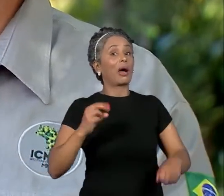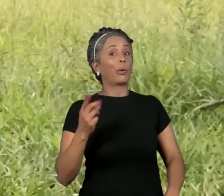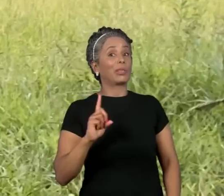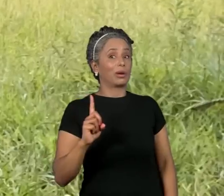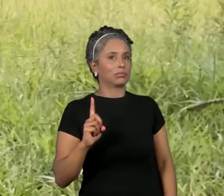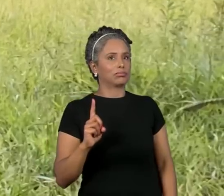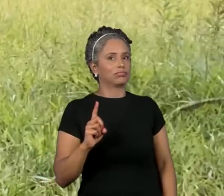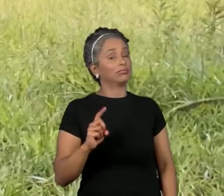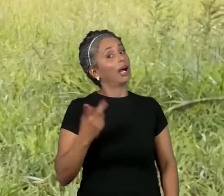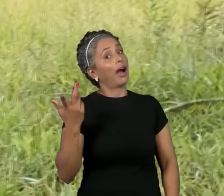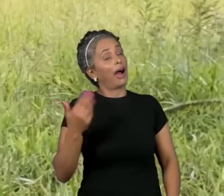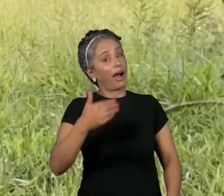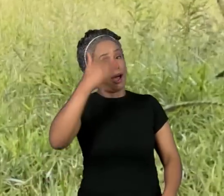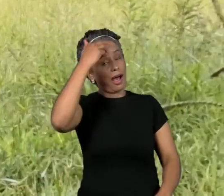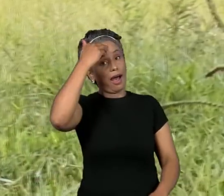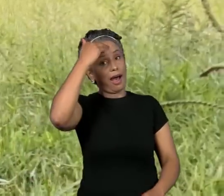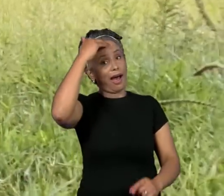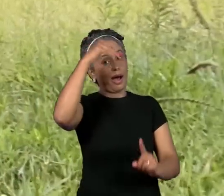com ele.